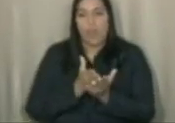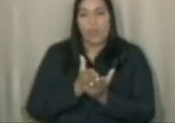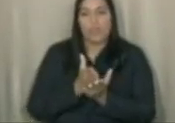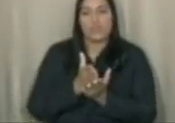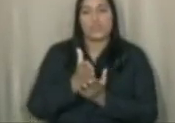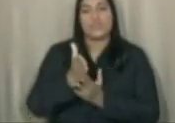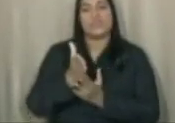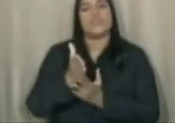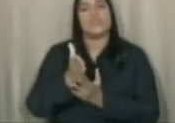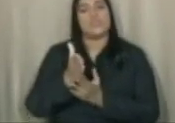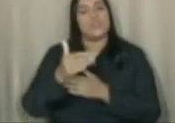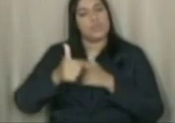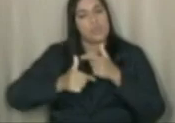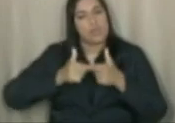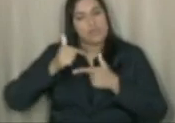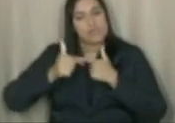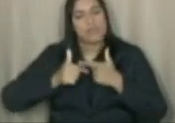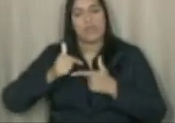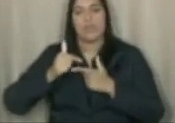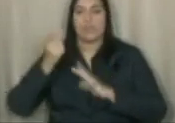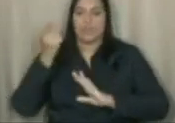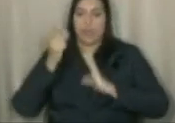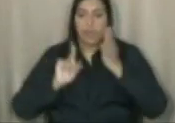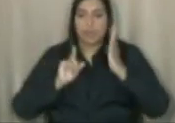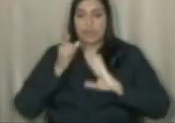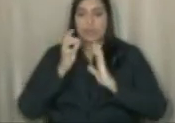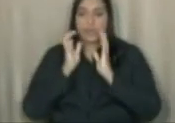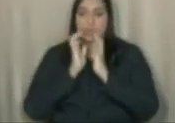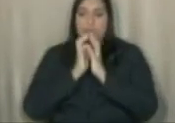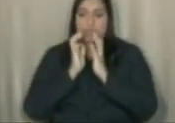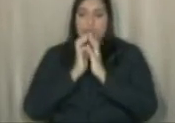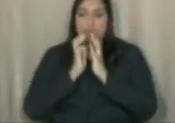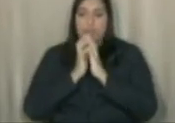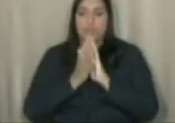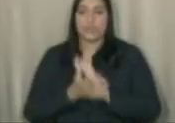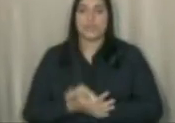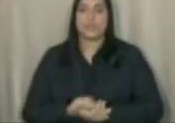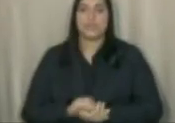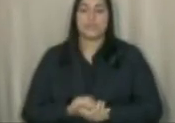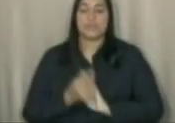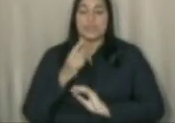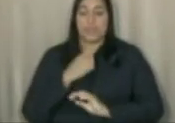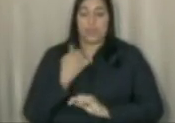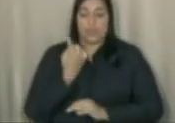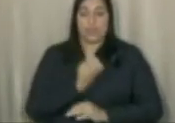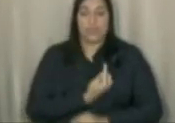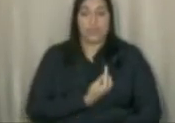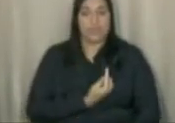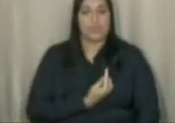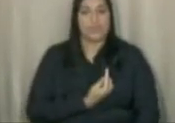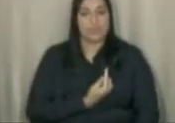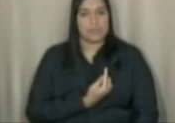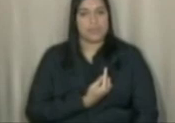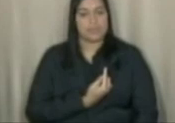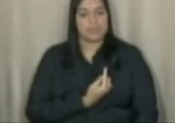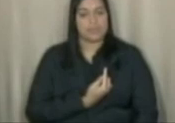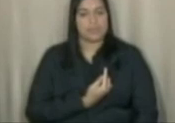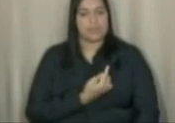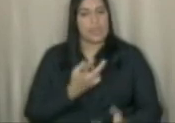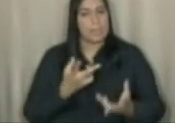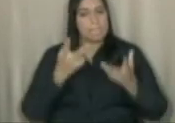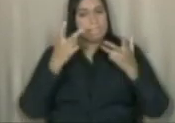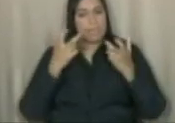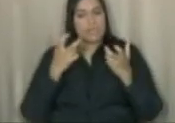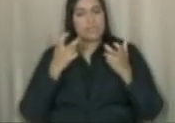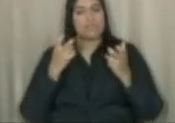é a ação em relação ao carnaval do Recife e a gente pode ver é que foi um